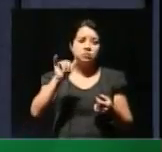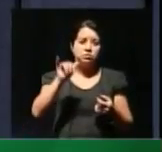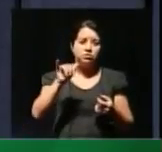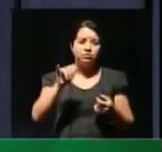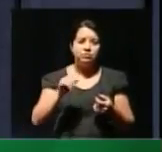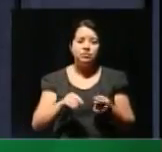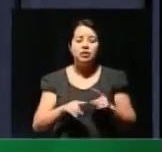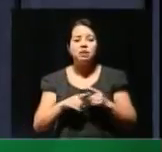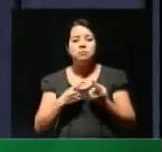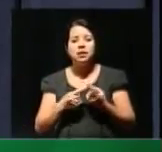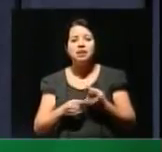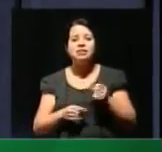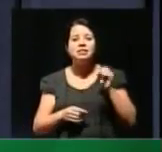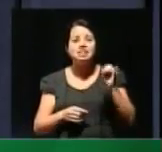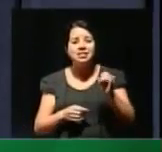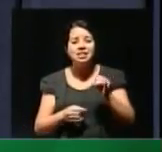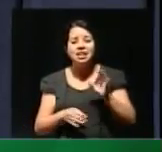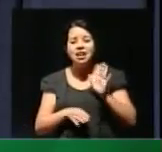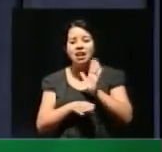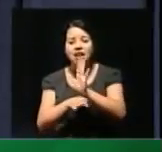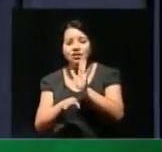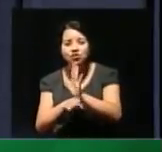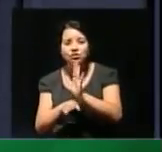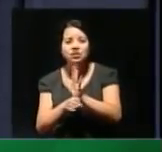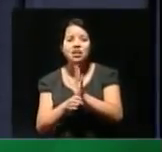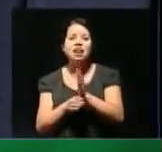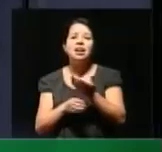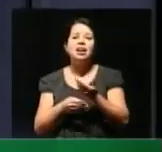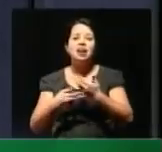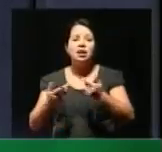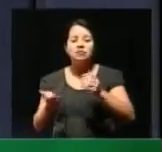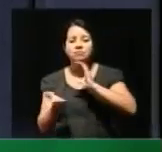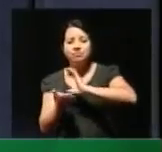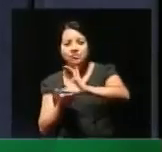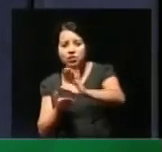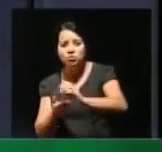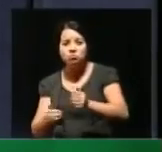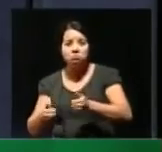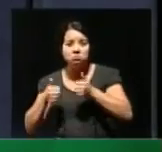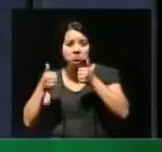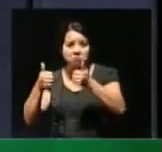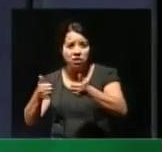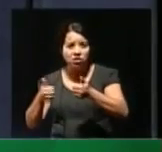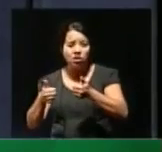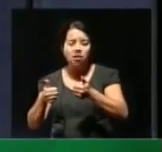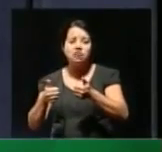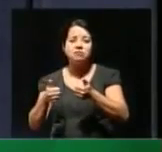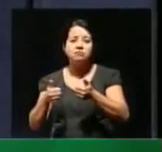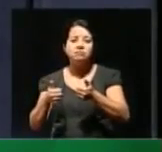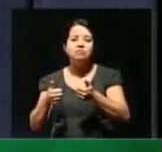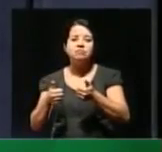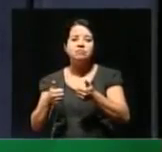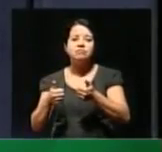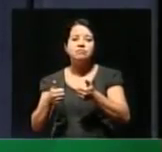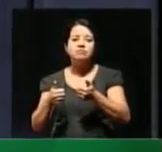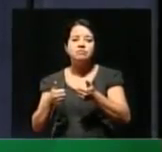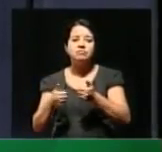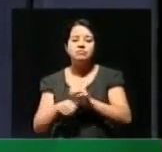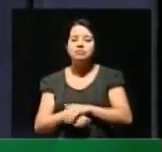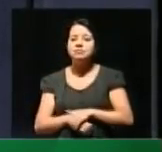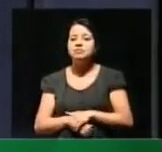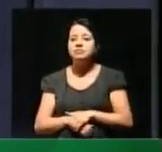você aplicar esses recursos de uma forma mais adequada, e esse foi um argumento muito grande, porque nós estamos tendo